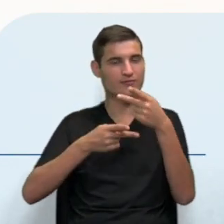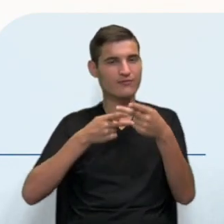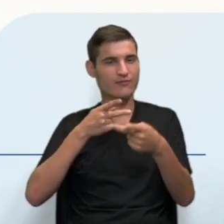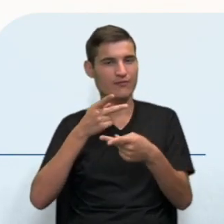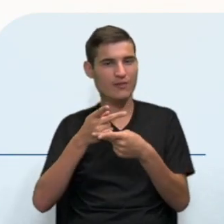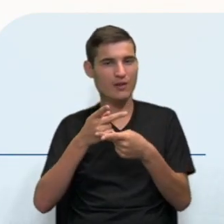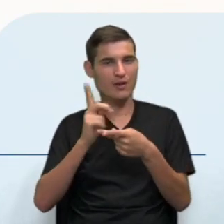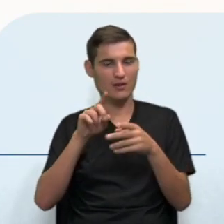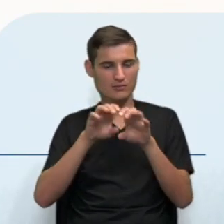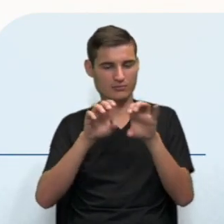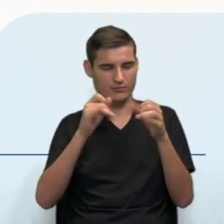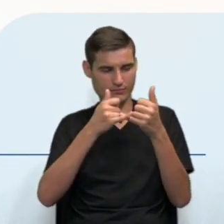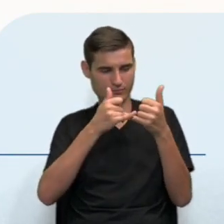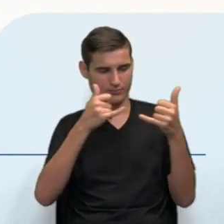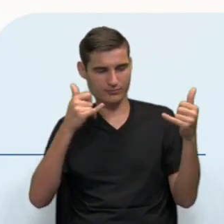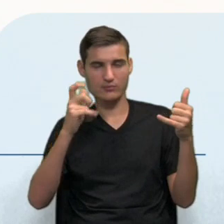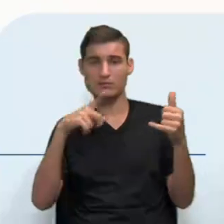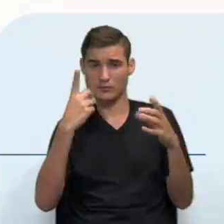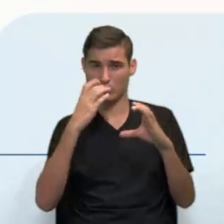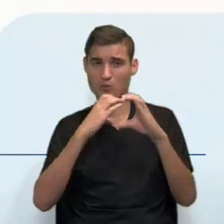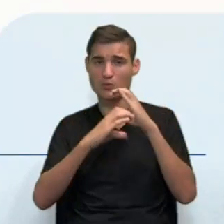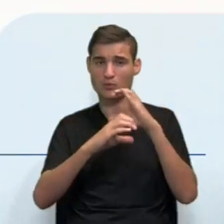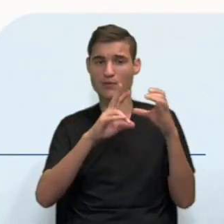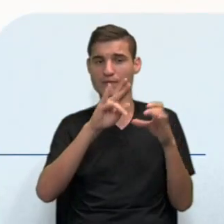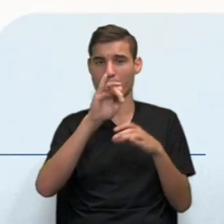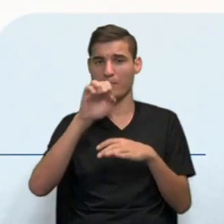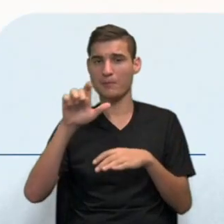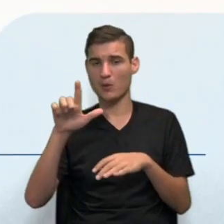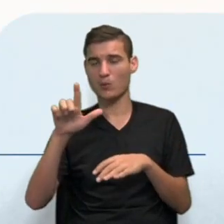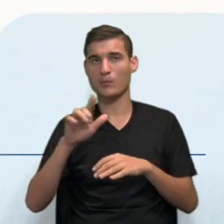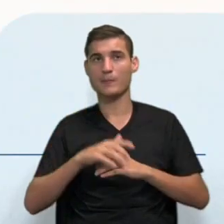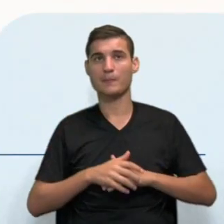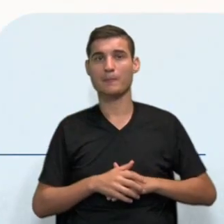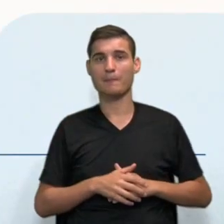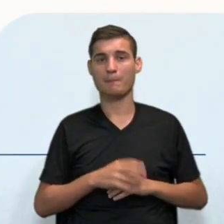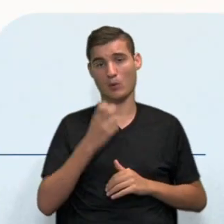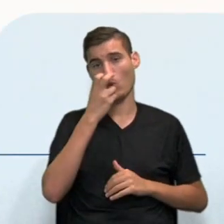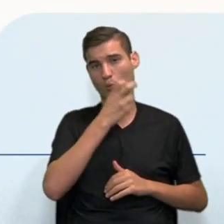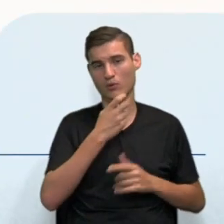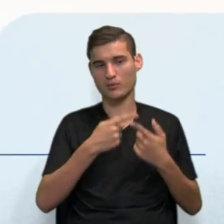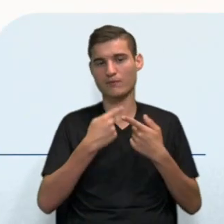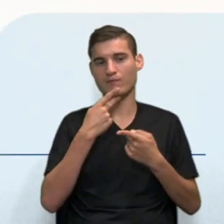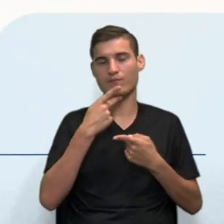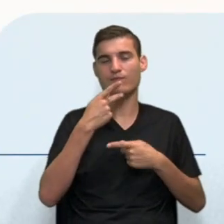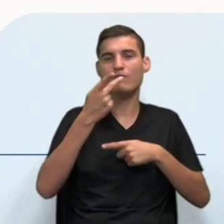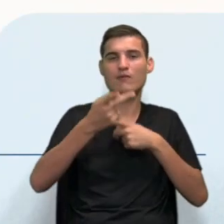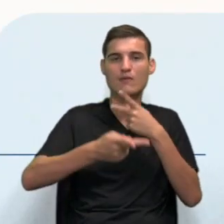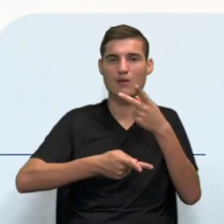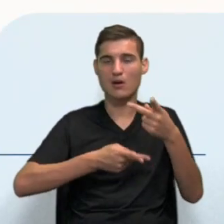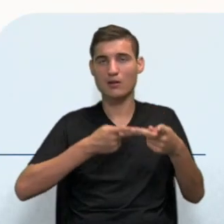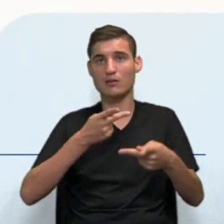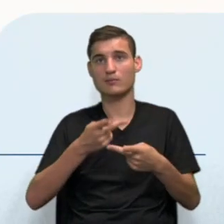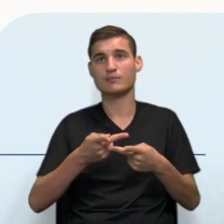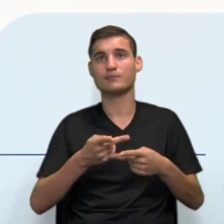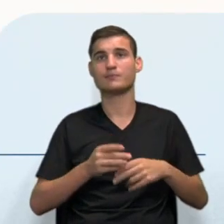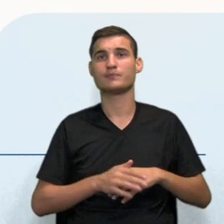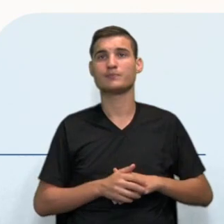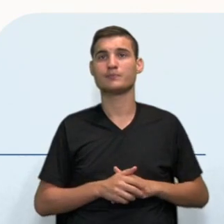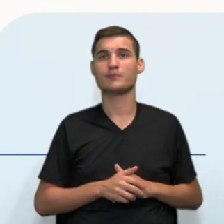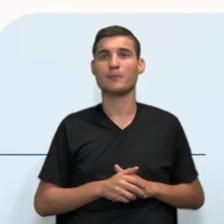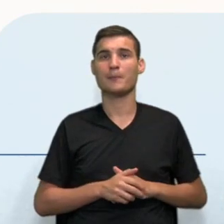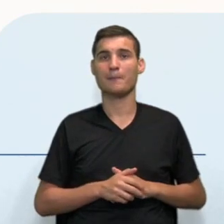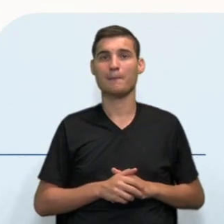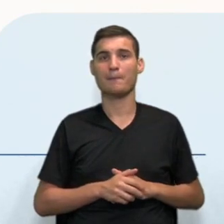latinha. Isso é uma comunicação, e é uma comunicação verbal, oral, no caso, porque eu estou falando. E aqui